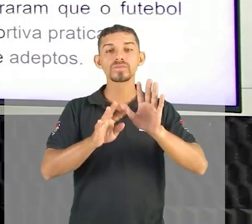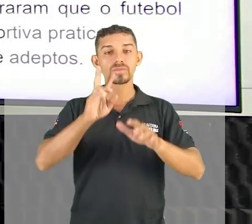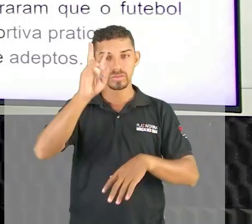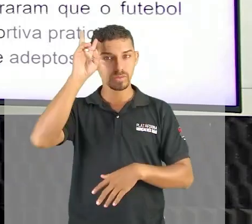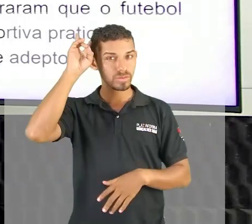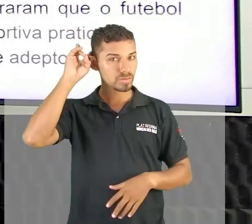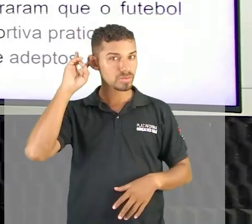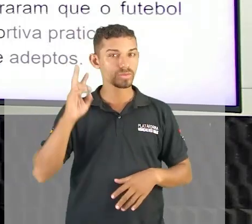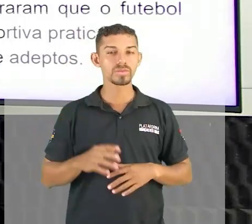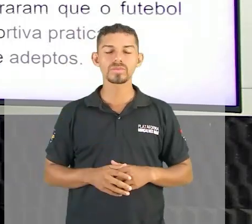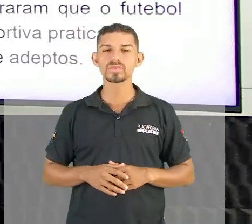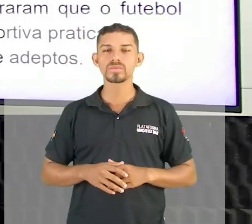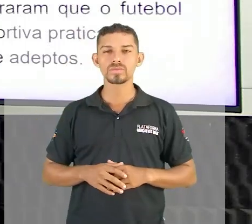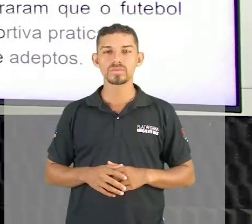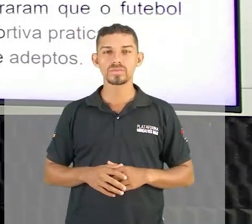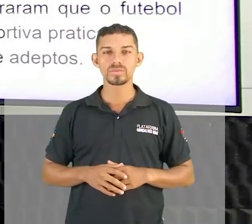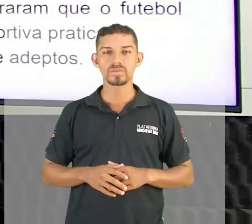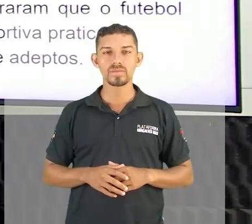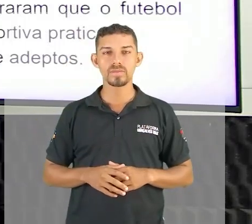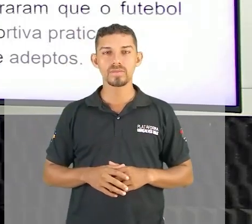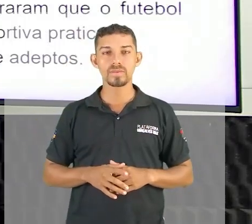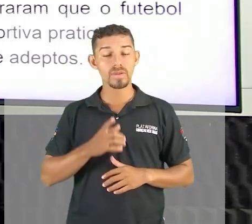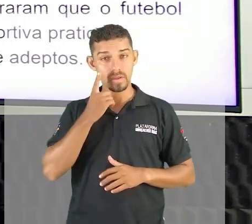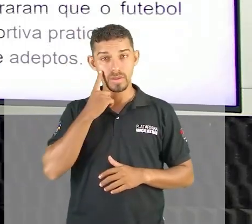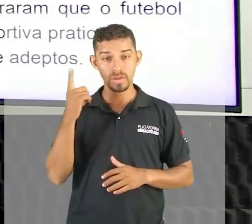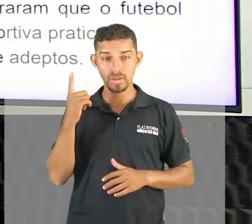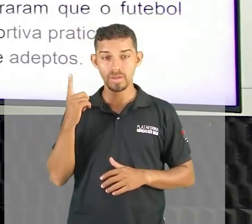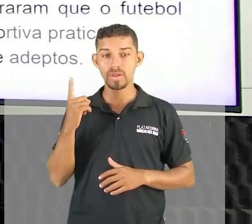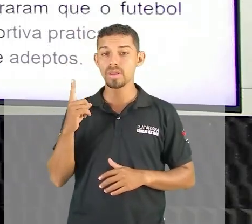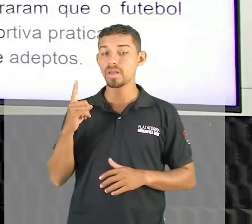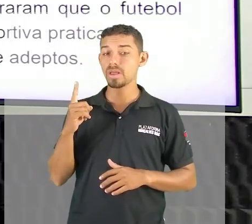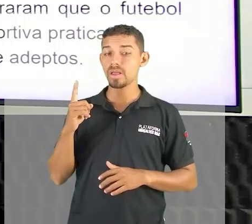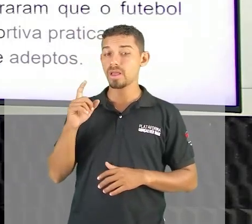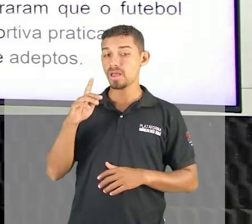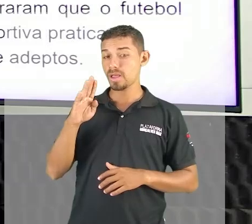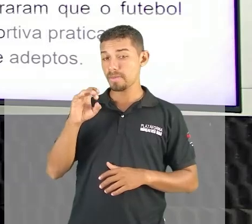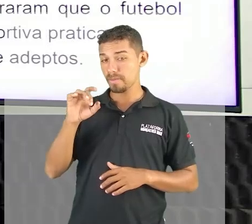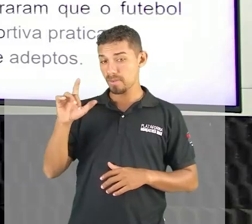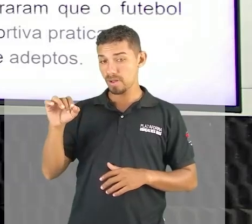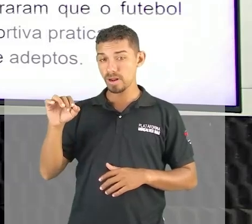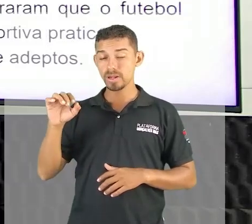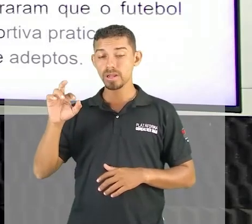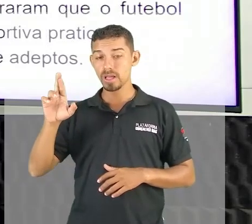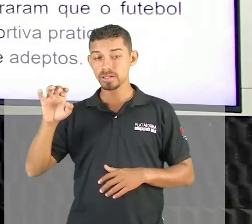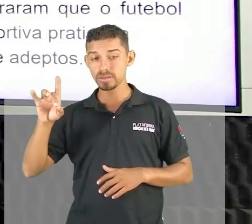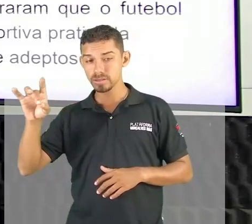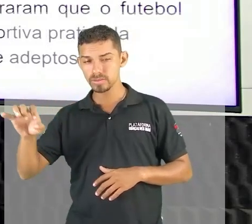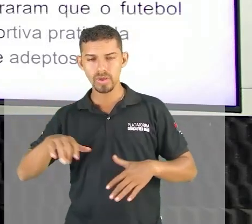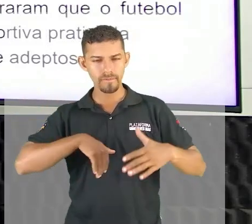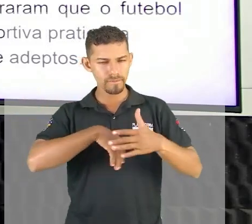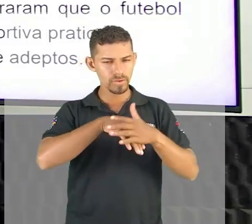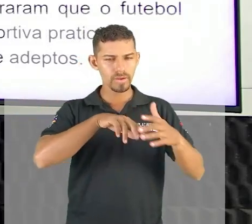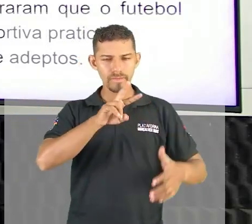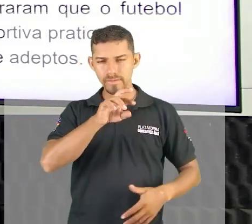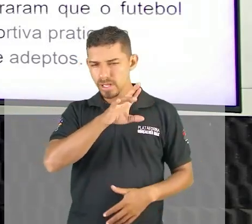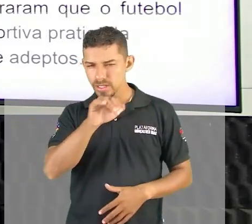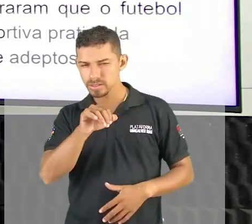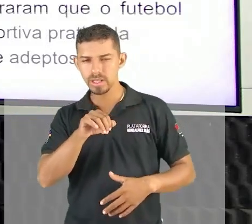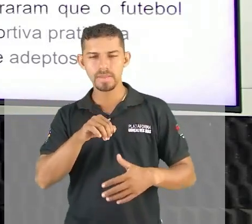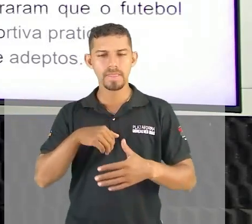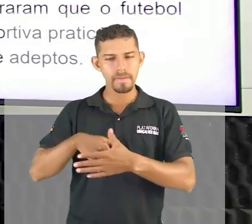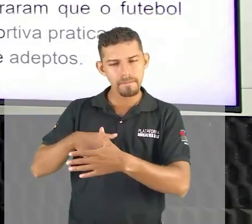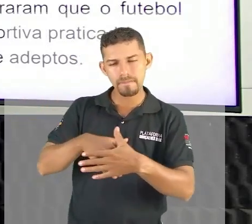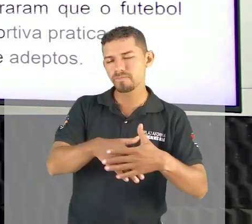vestibulares título do texto bola na rede futebol de vsia pelada baba racha